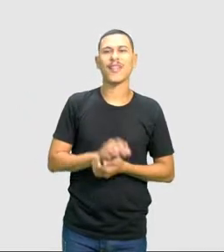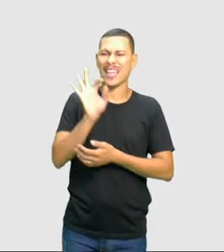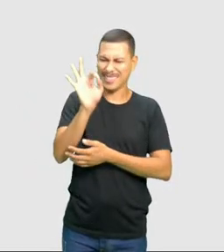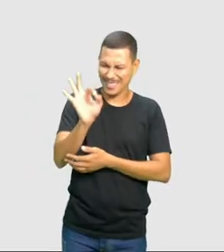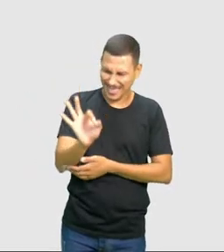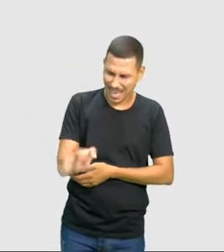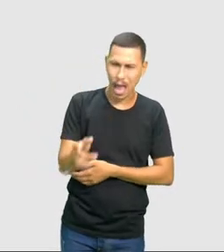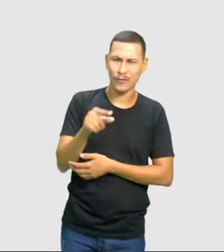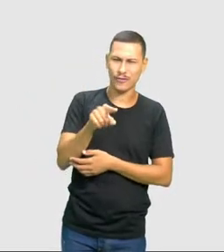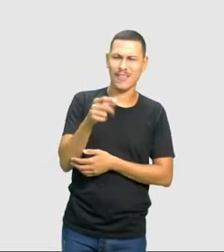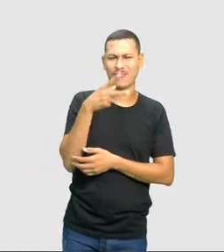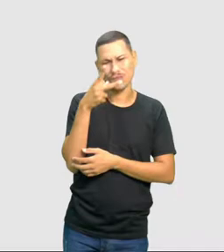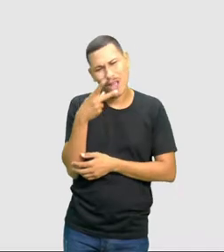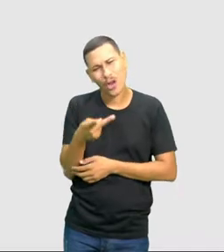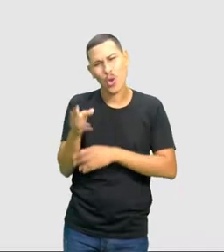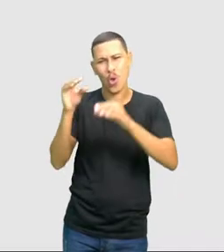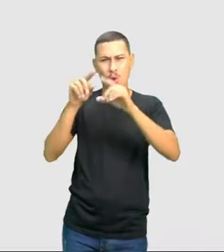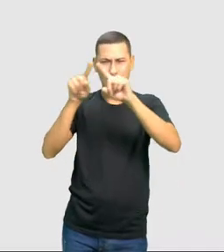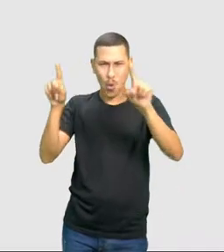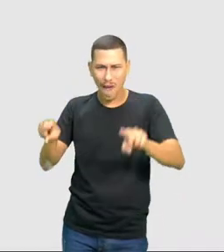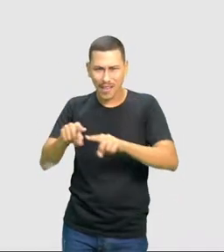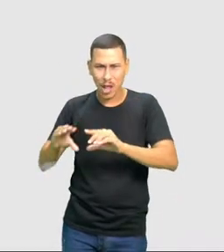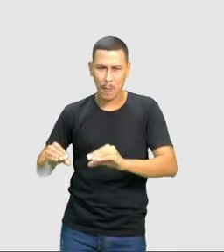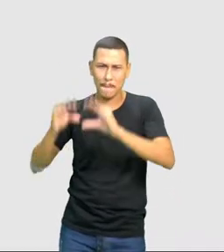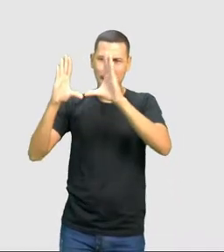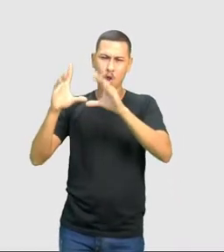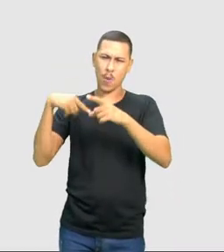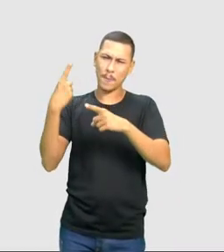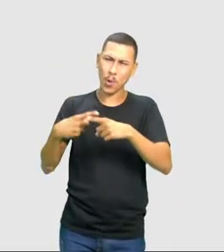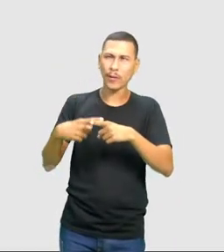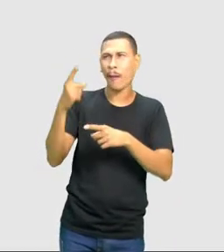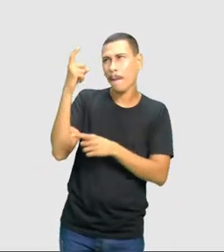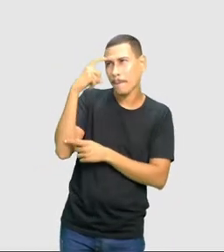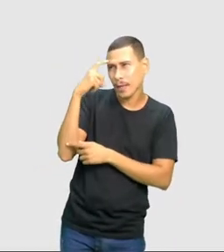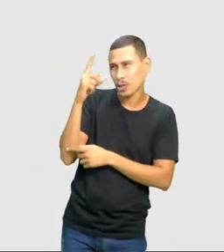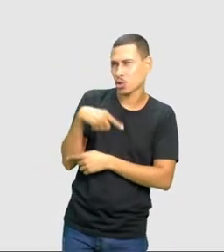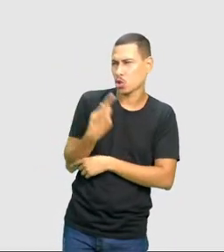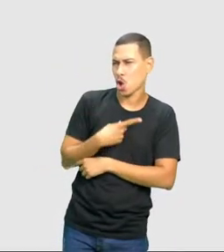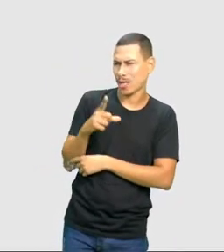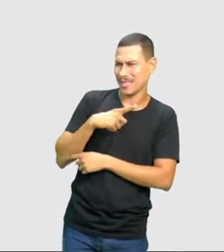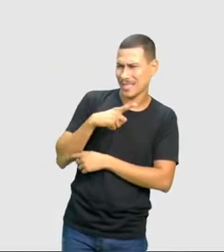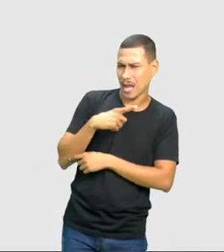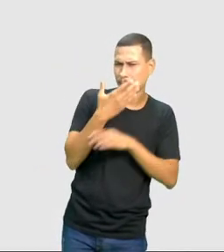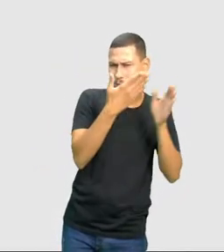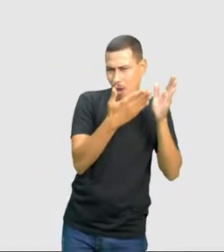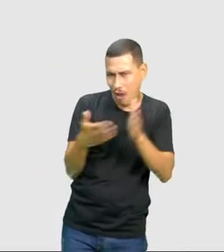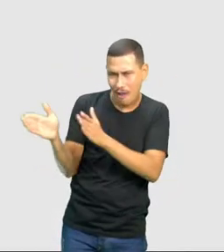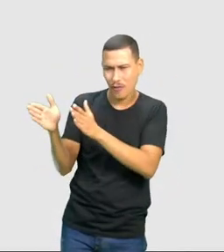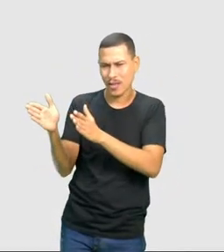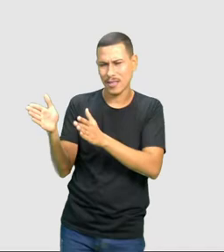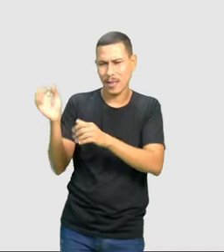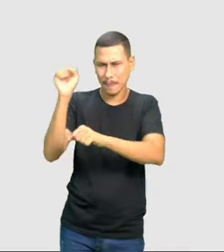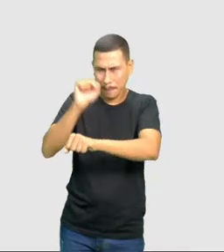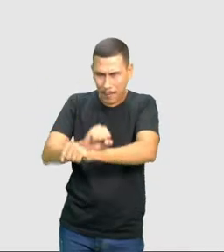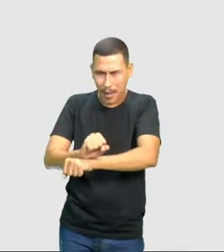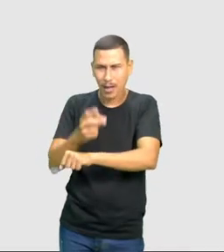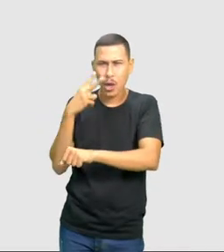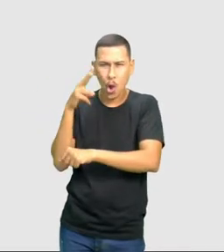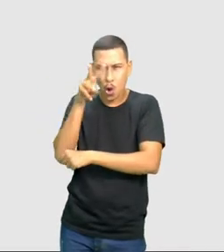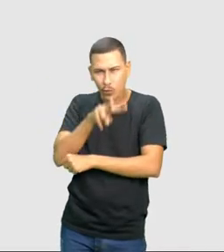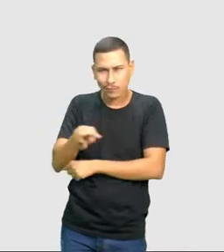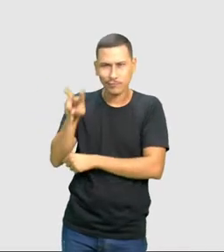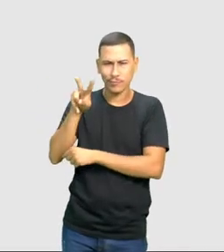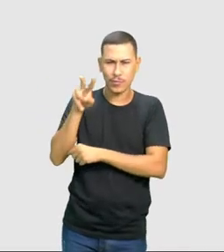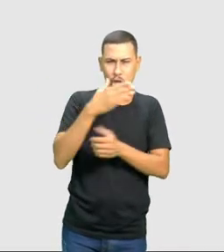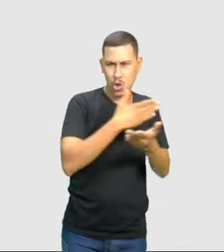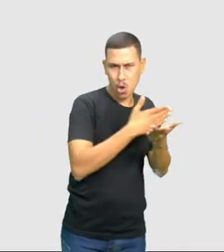Acertou quem disse que era o quadrado maior. Porque, pensando bem, nós temos a sequência limitada aqui, que